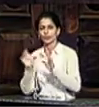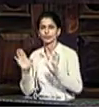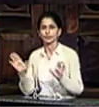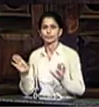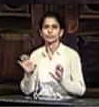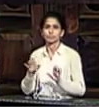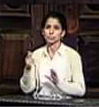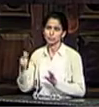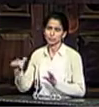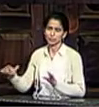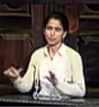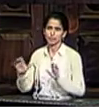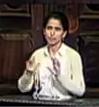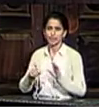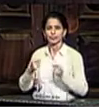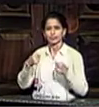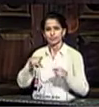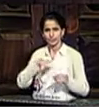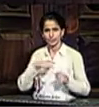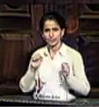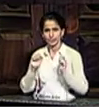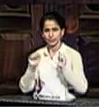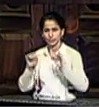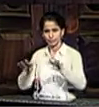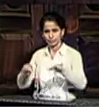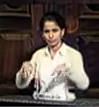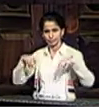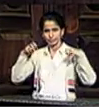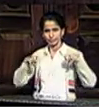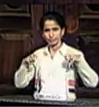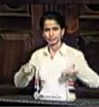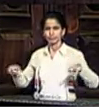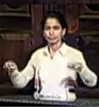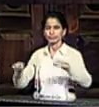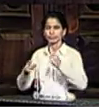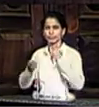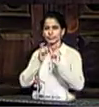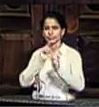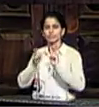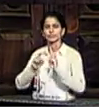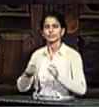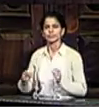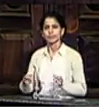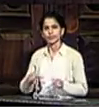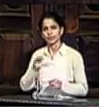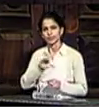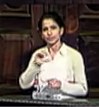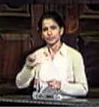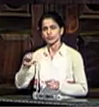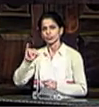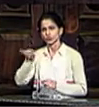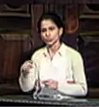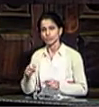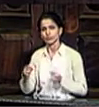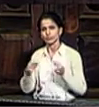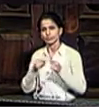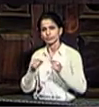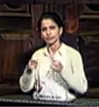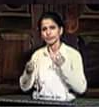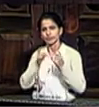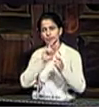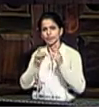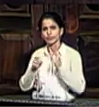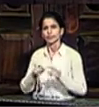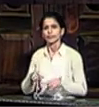que haja o debate aqui no plenário sobre a segurança jurídica das decisões que são apresentadas aqui. Porque é